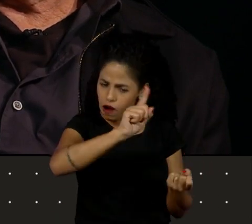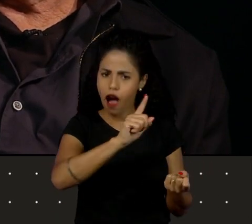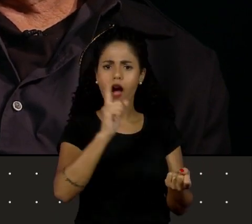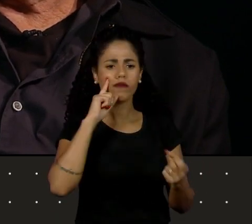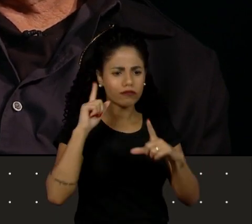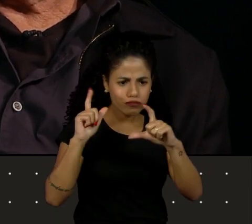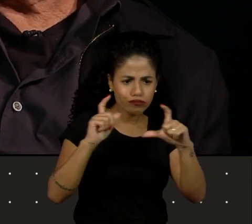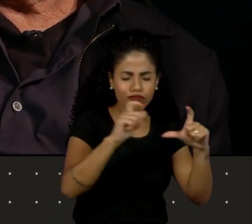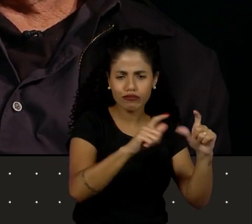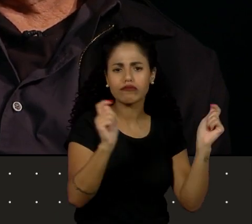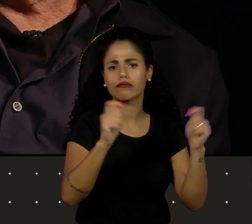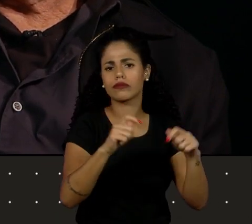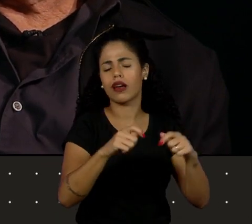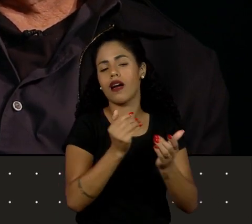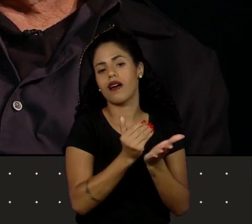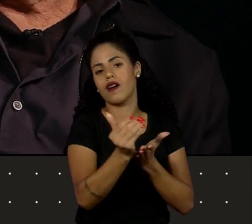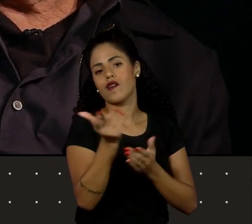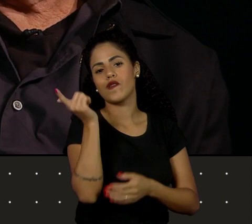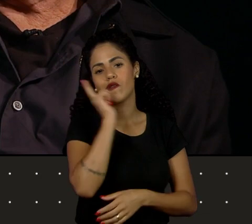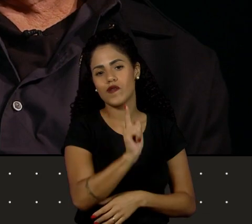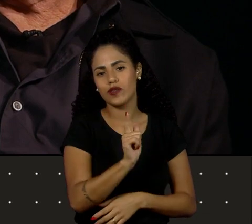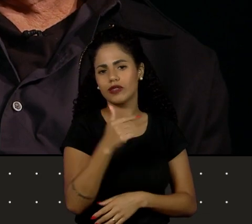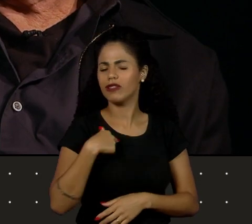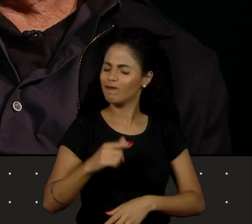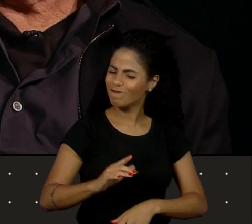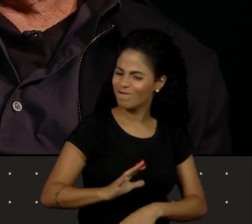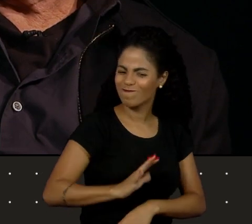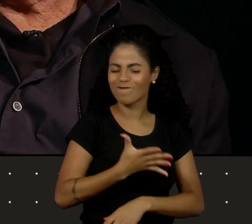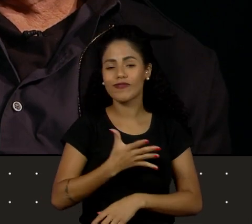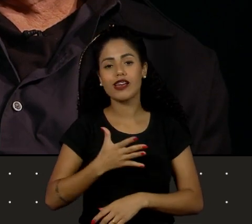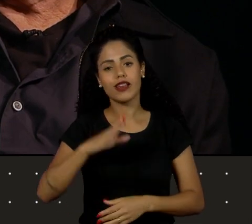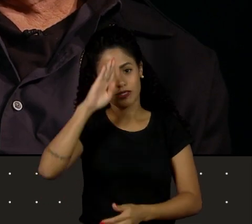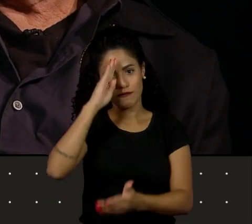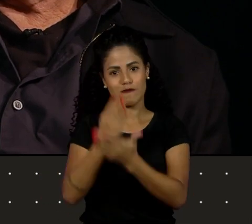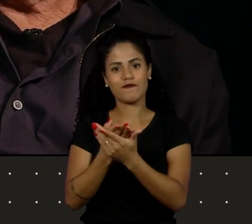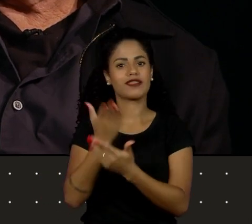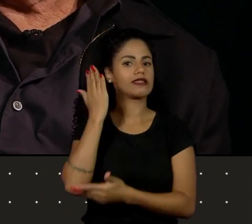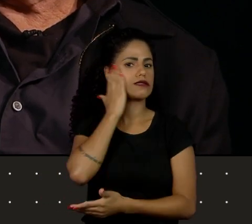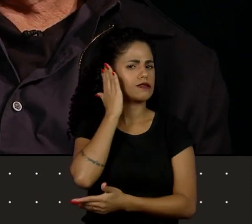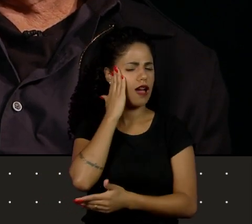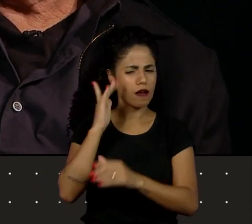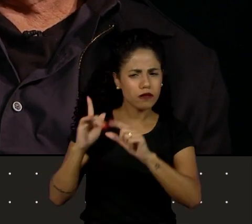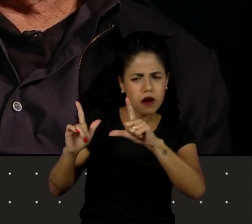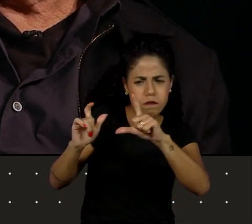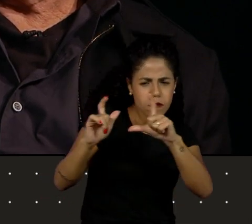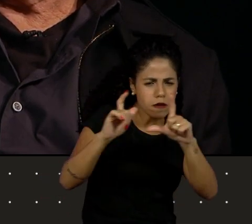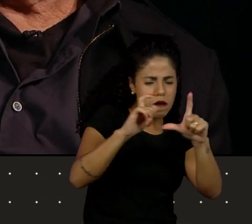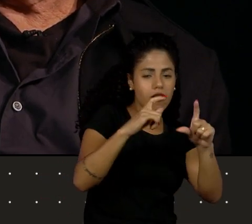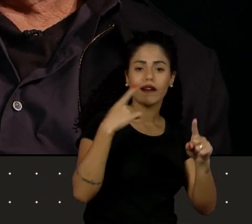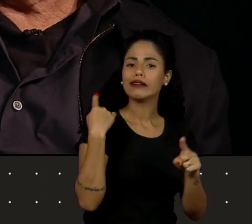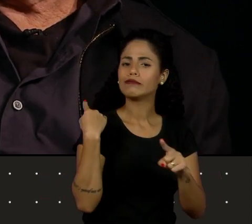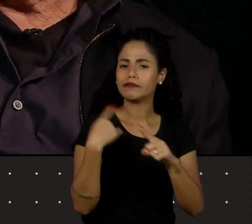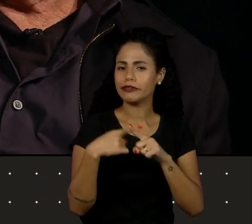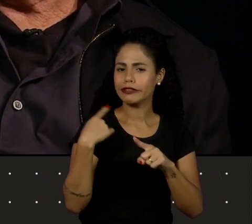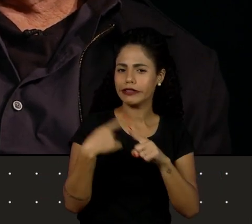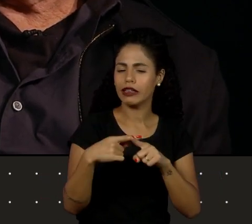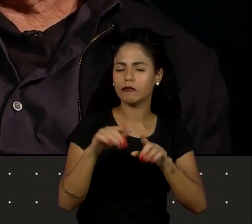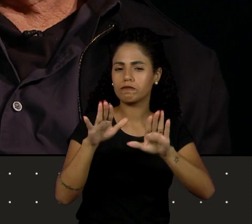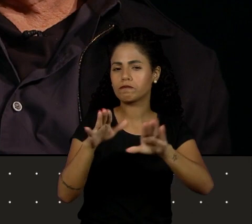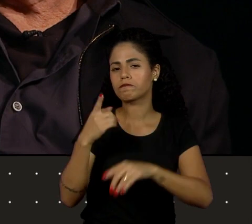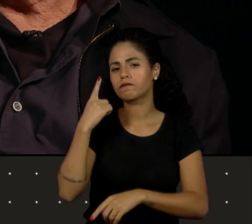algo também de muita coragem de quem confia no seu taco, porque você fazer